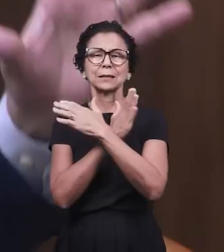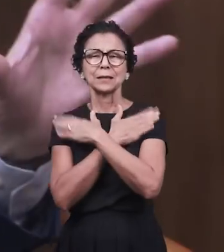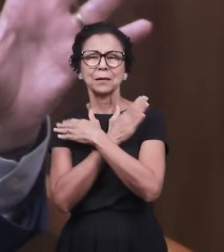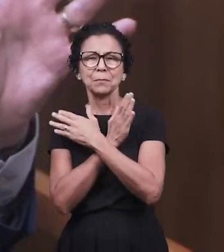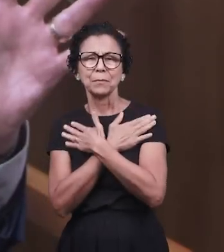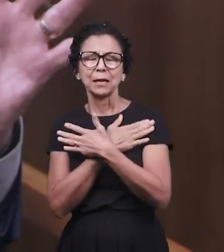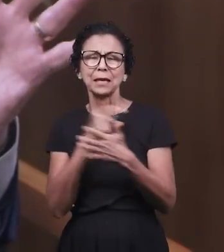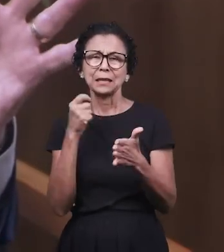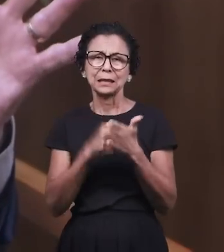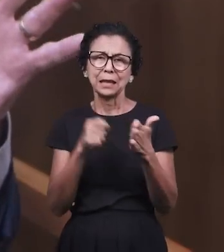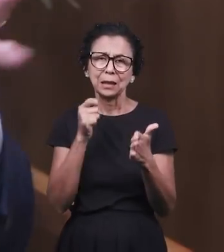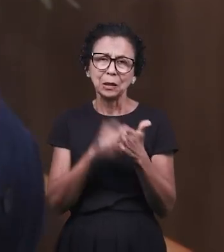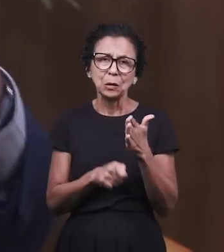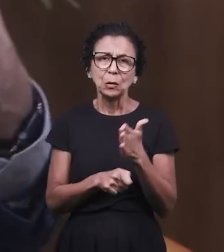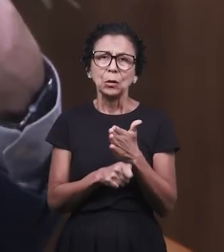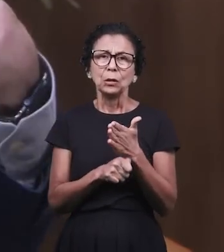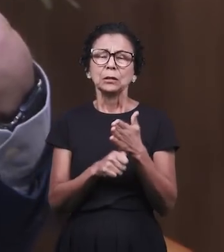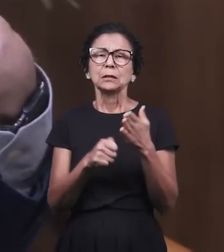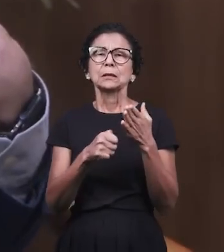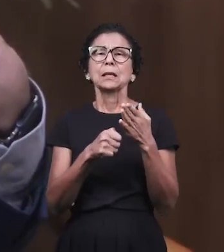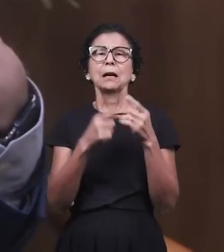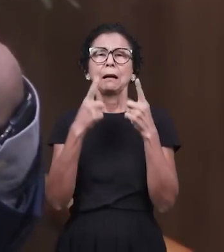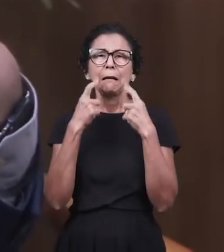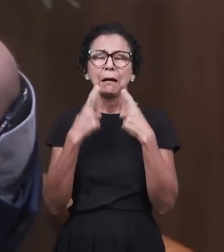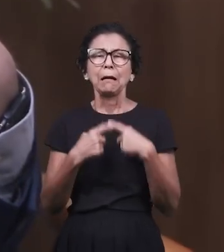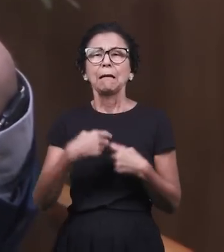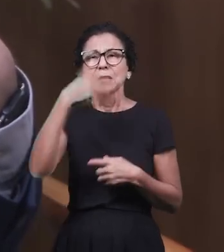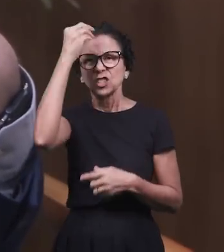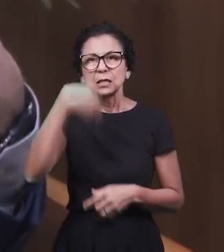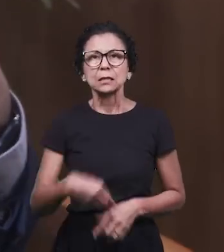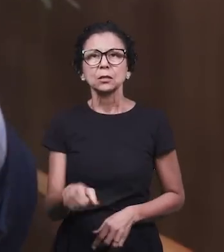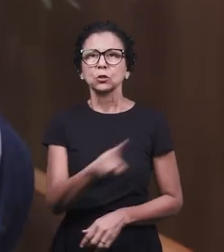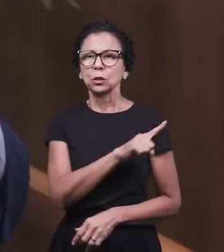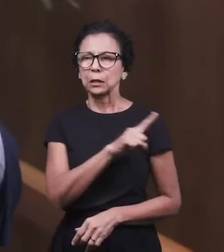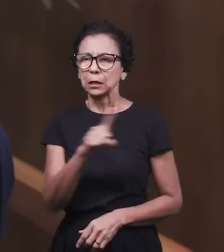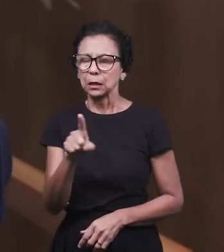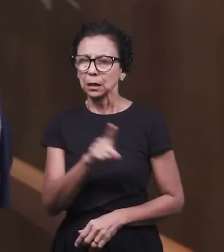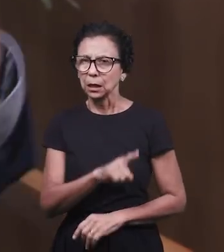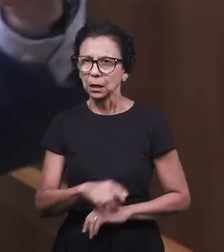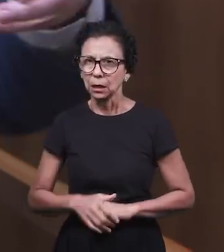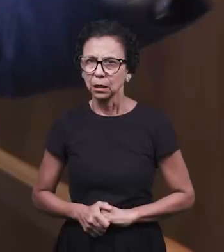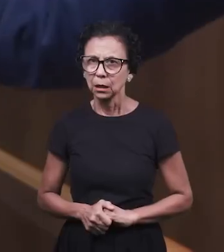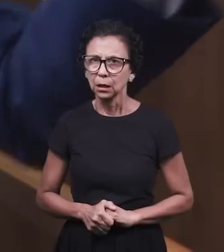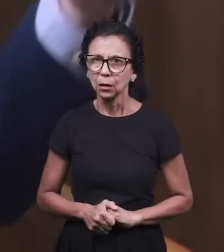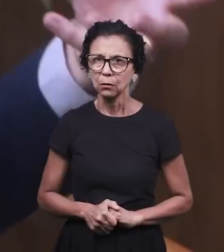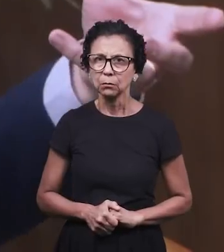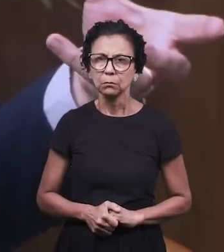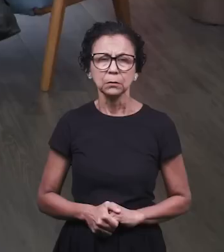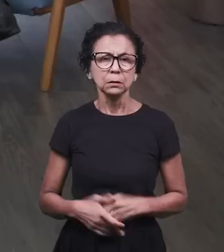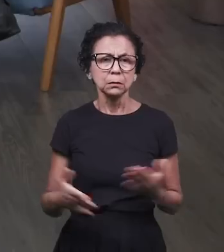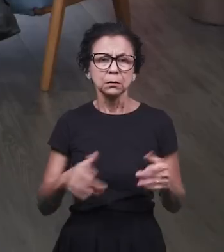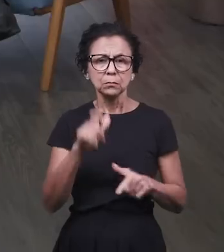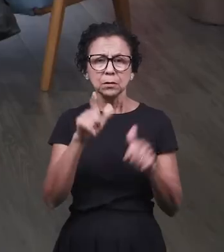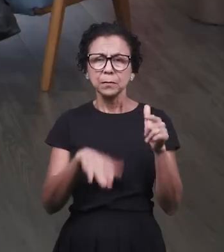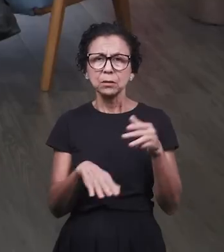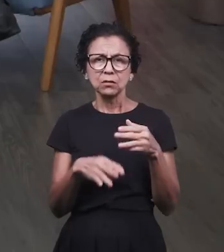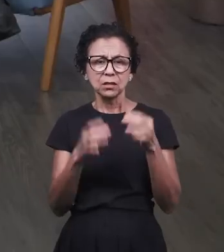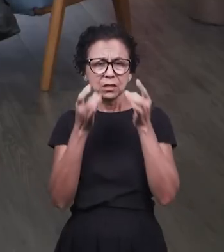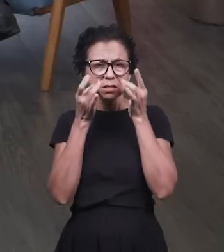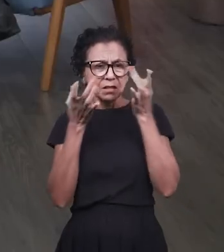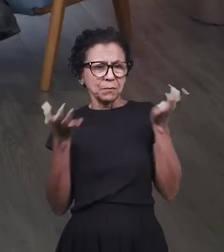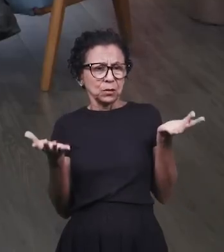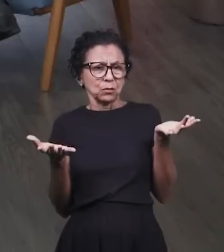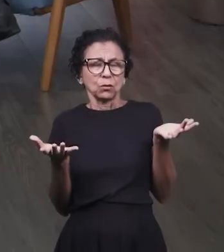problema, seja ele qual for, das oposições à fé, das decepções com pessoas.